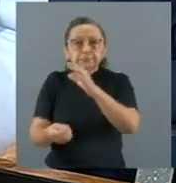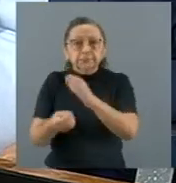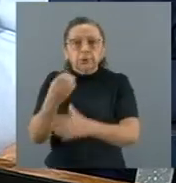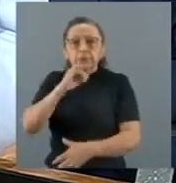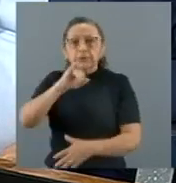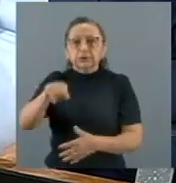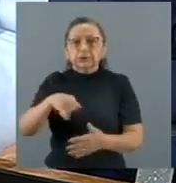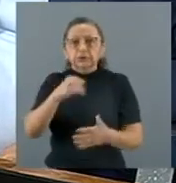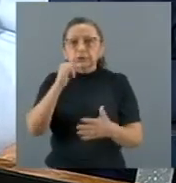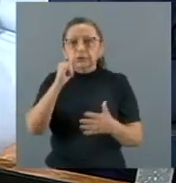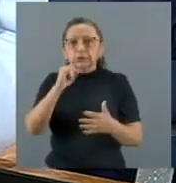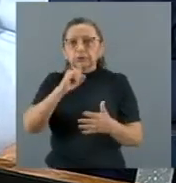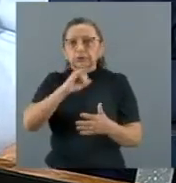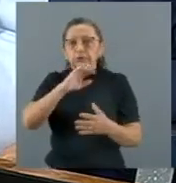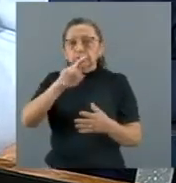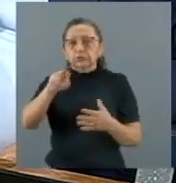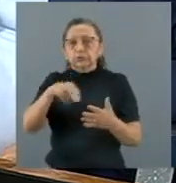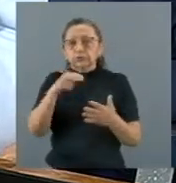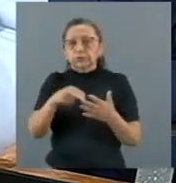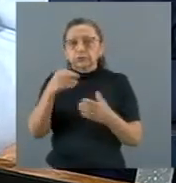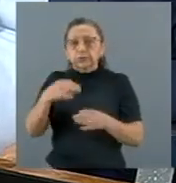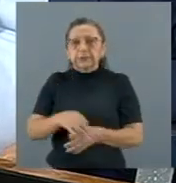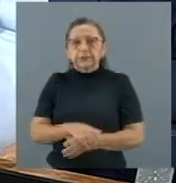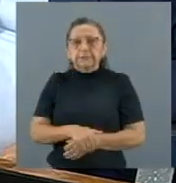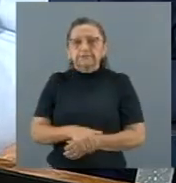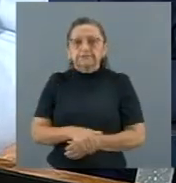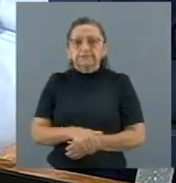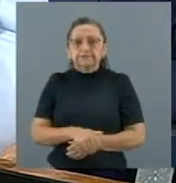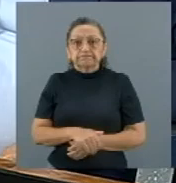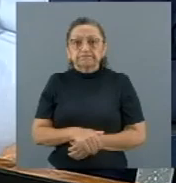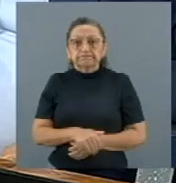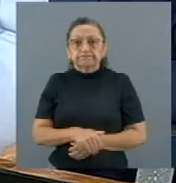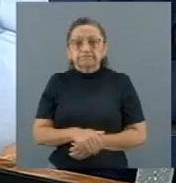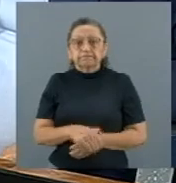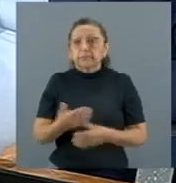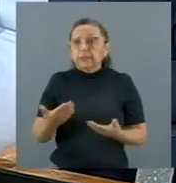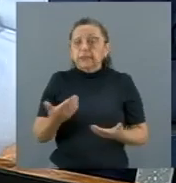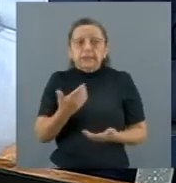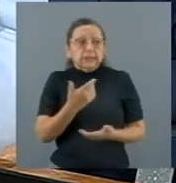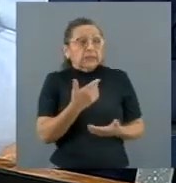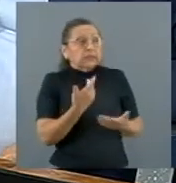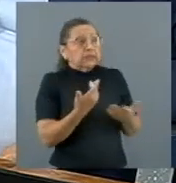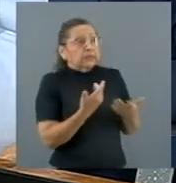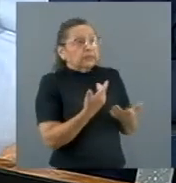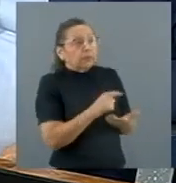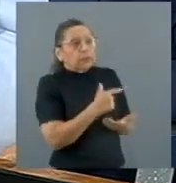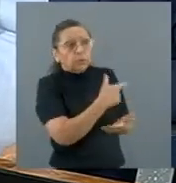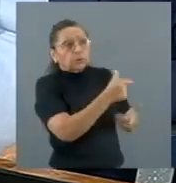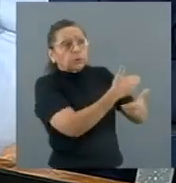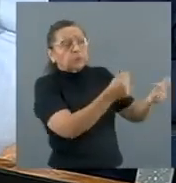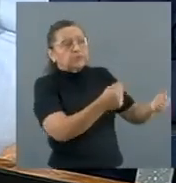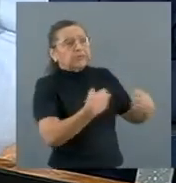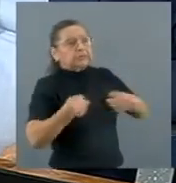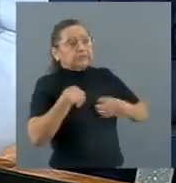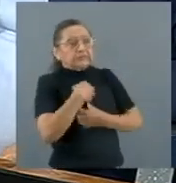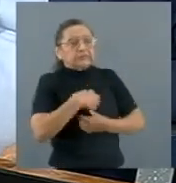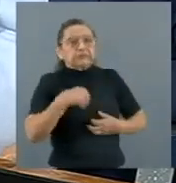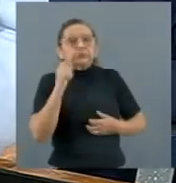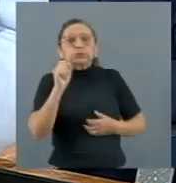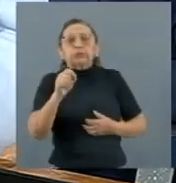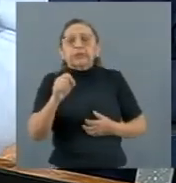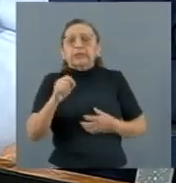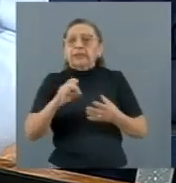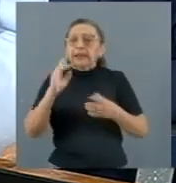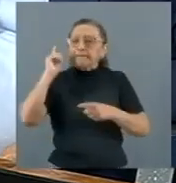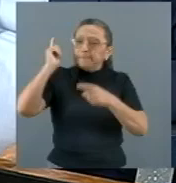Não há nada mais odioso do que a censura. Não há nada que me incomode mais do que o cerceamento do